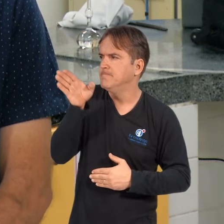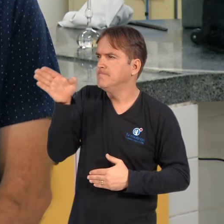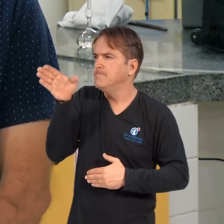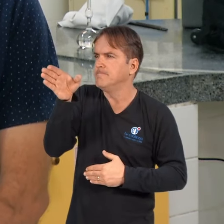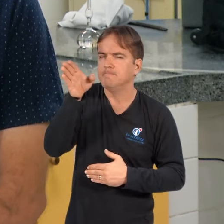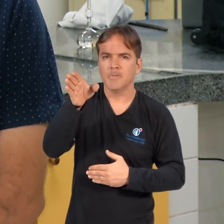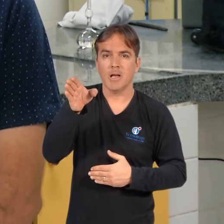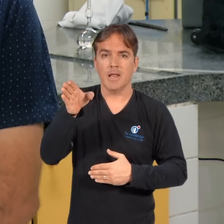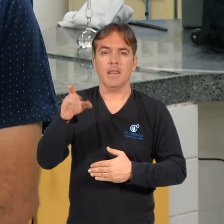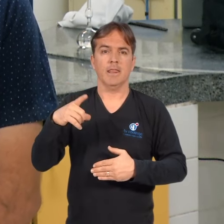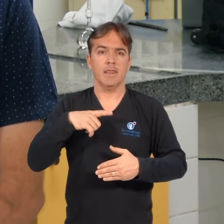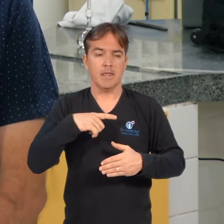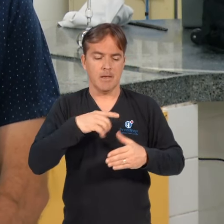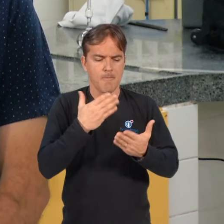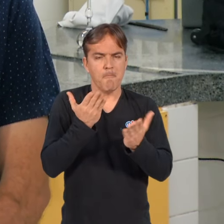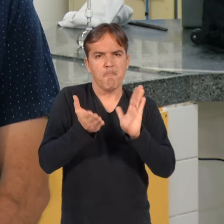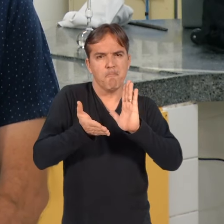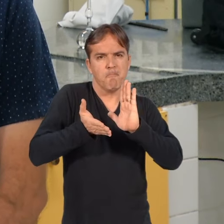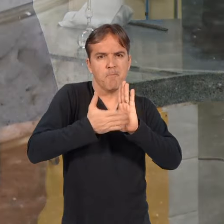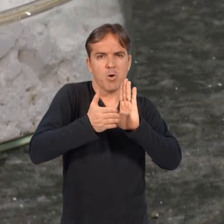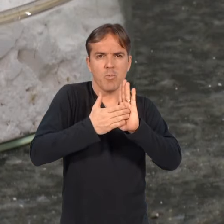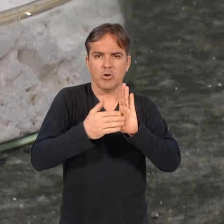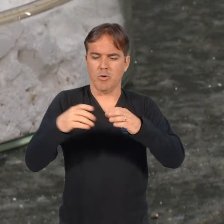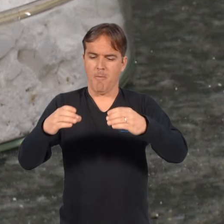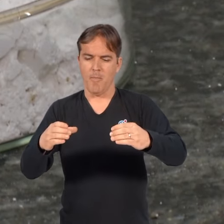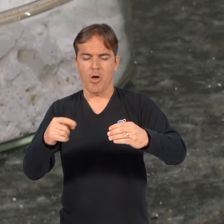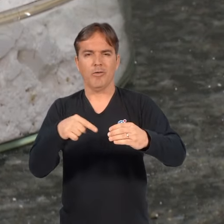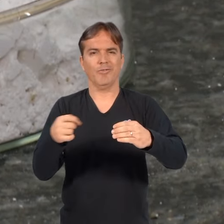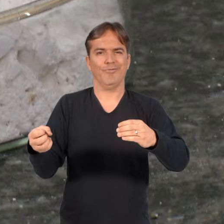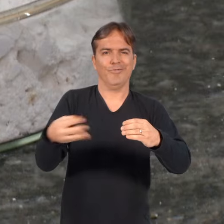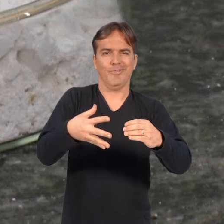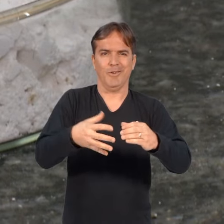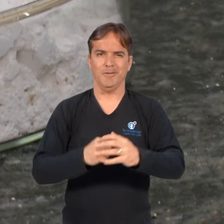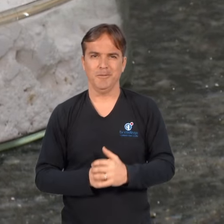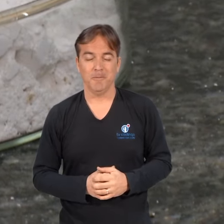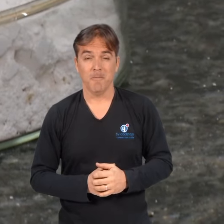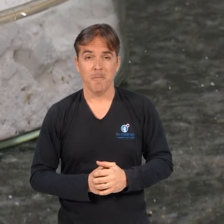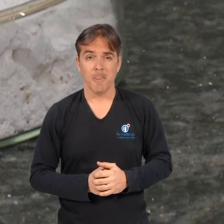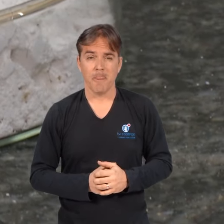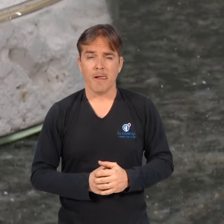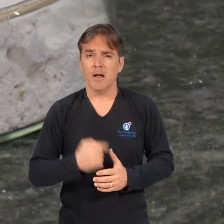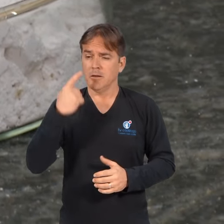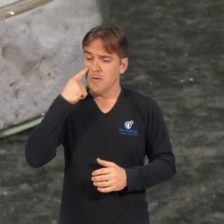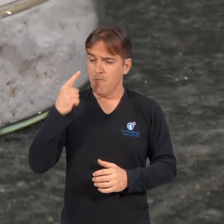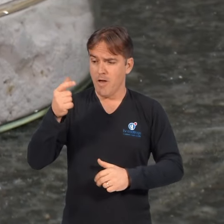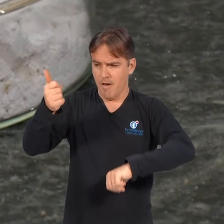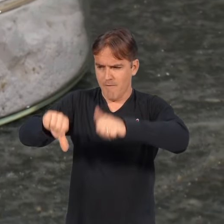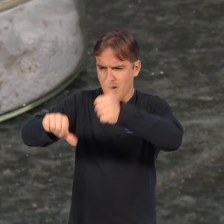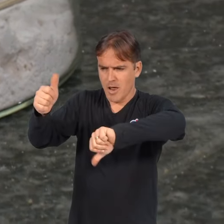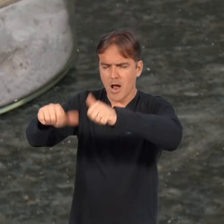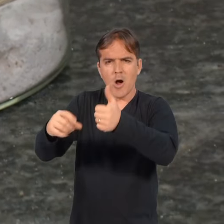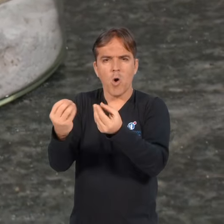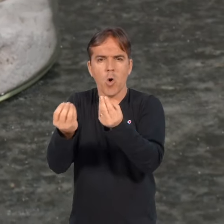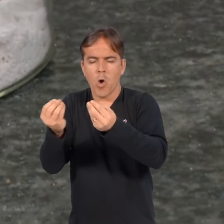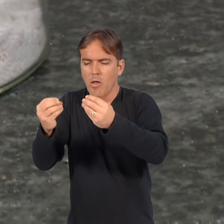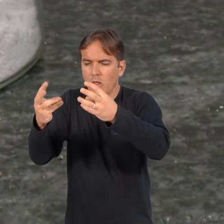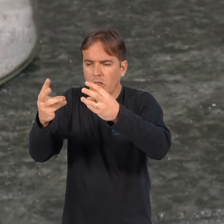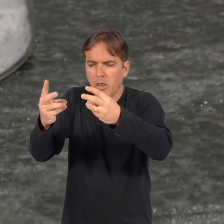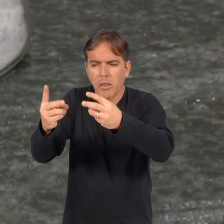núcleo temático chegou nessa proposta de bloco que a gente tem hoje. Avaliar como que se dá essa degradação do material, quais são os fatores